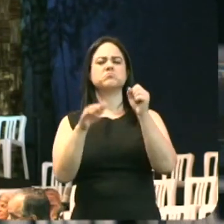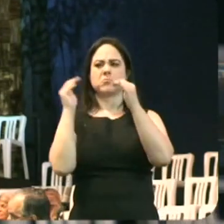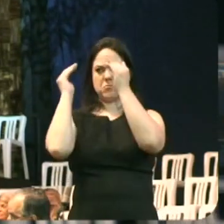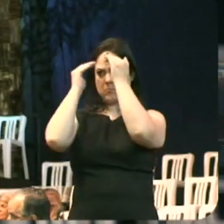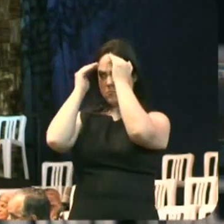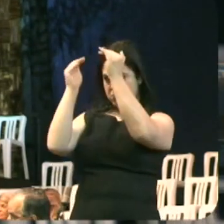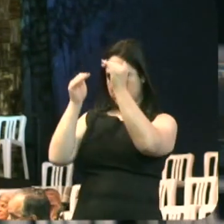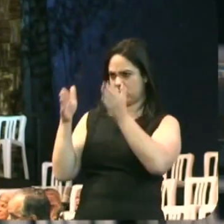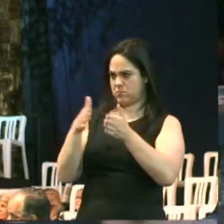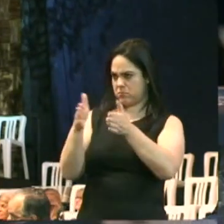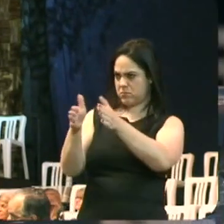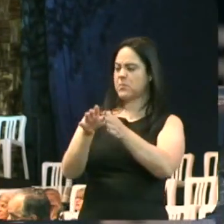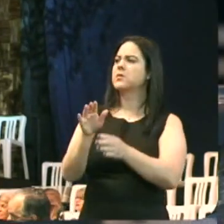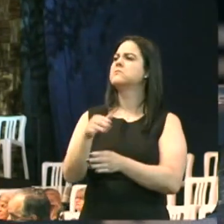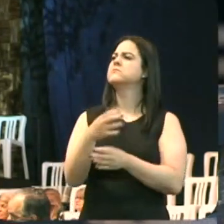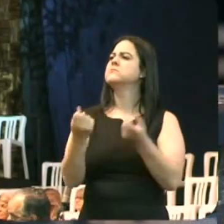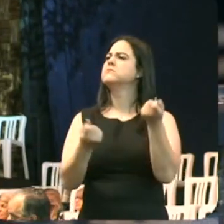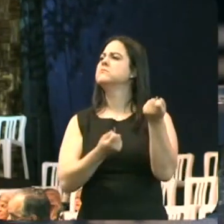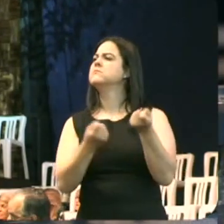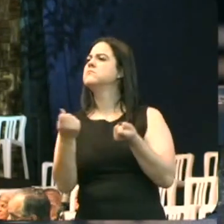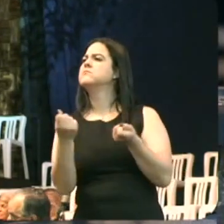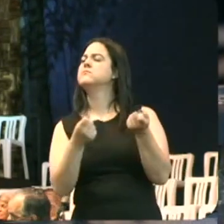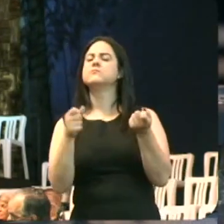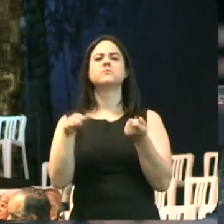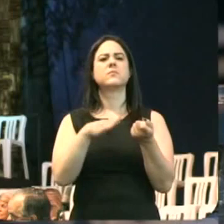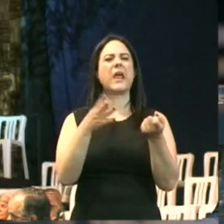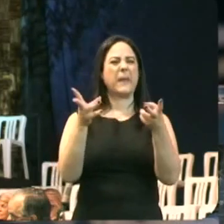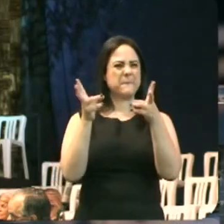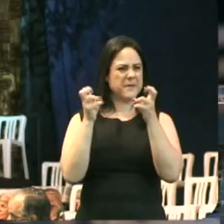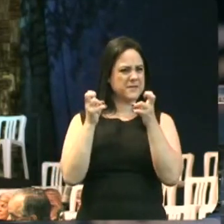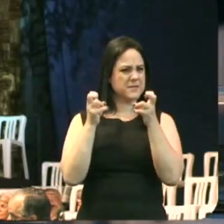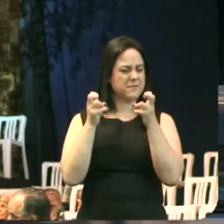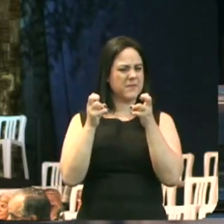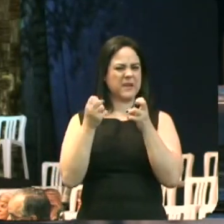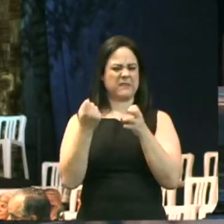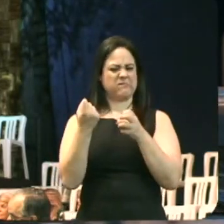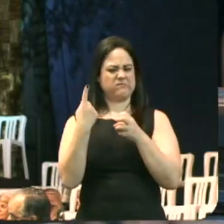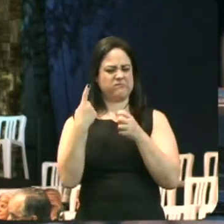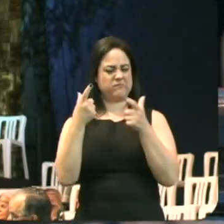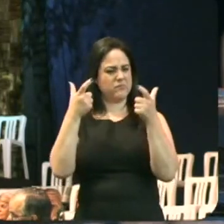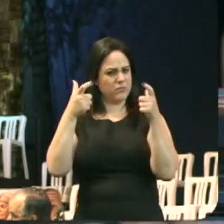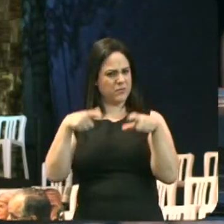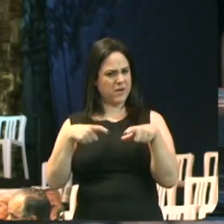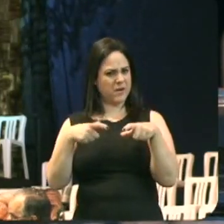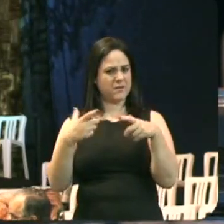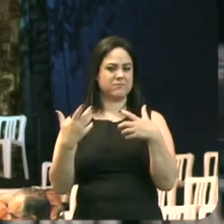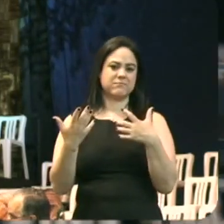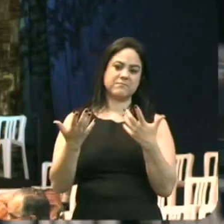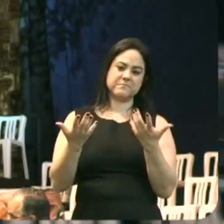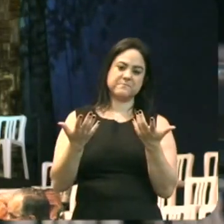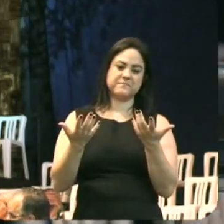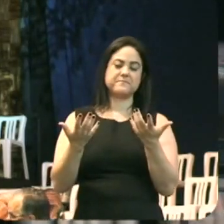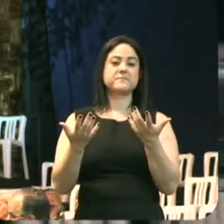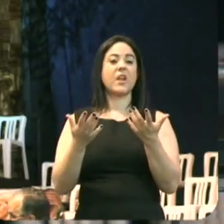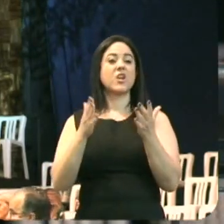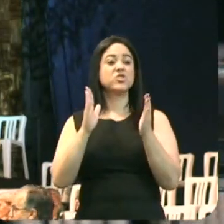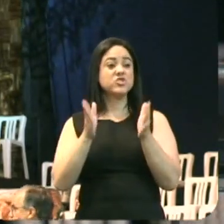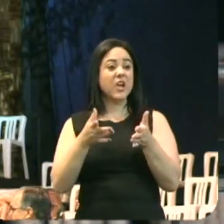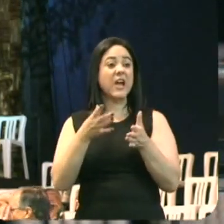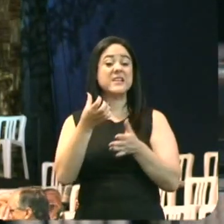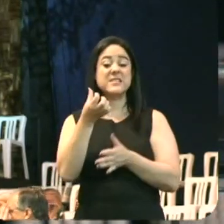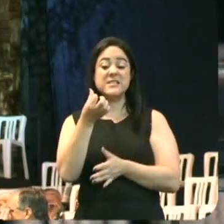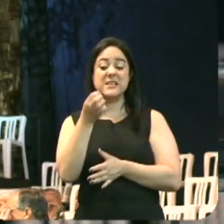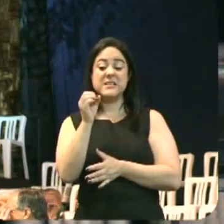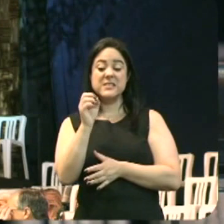né? E eu comecei a perceber que eu estava entrando nos lugares meio esquisitos, né? E eu já tinha andado uns